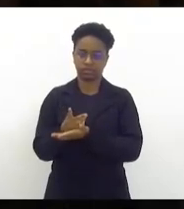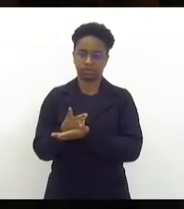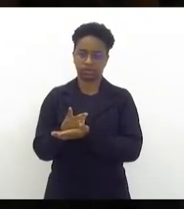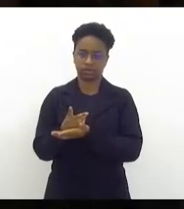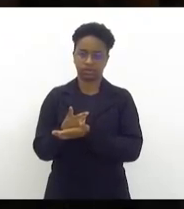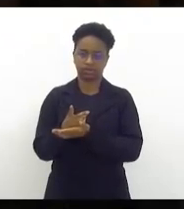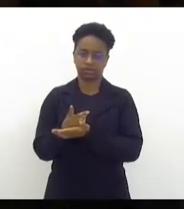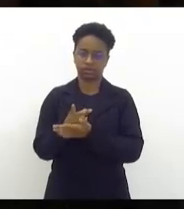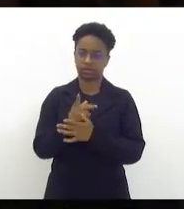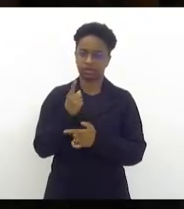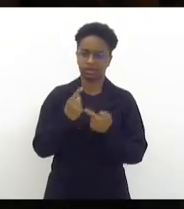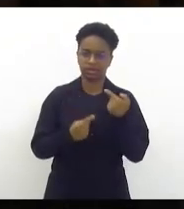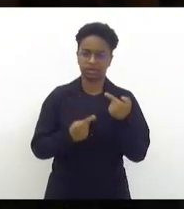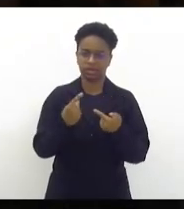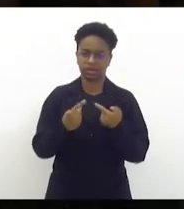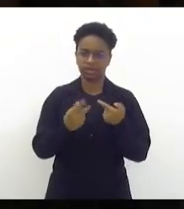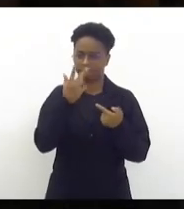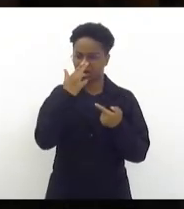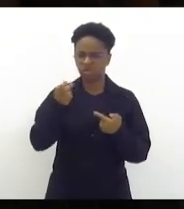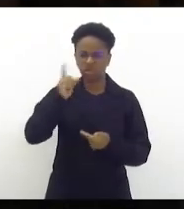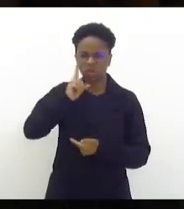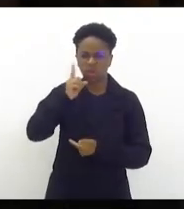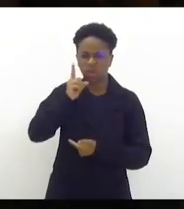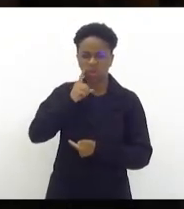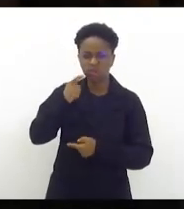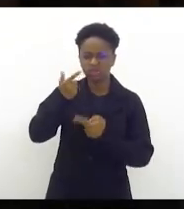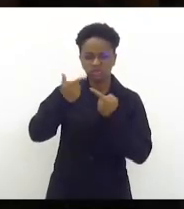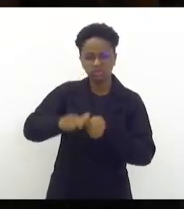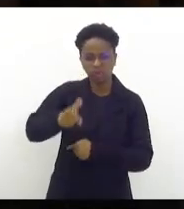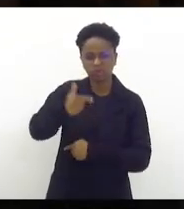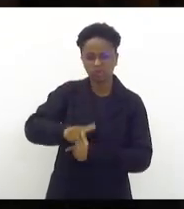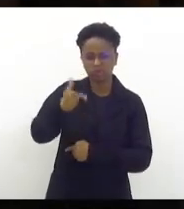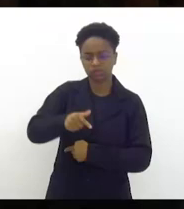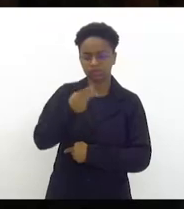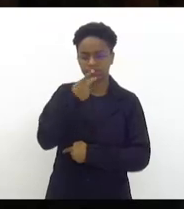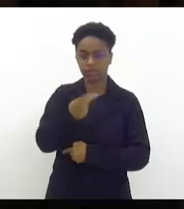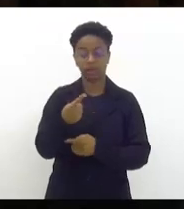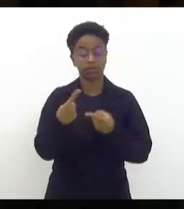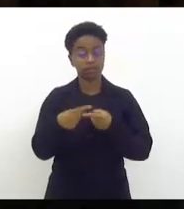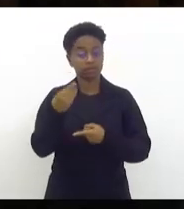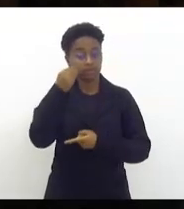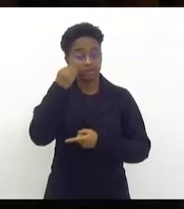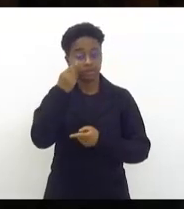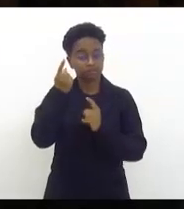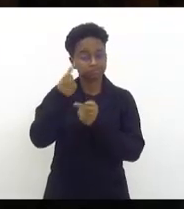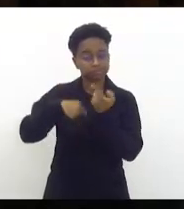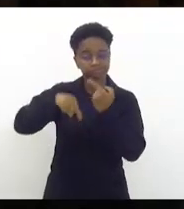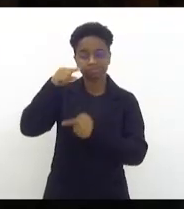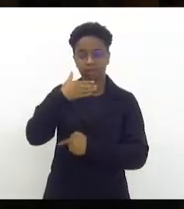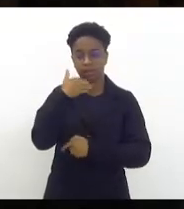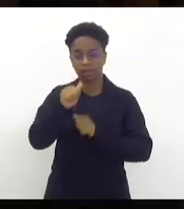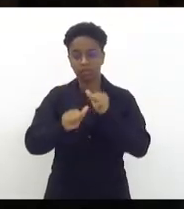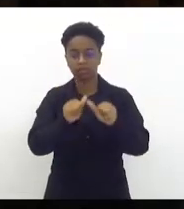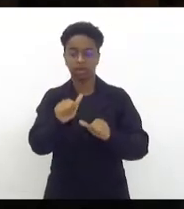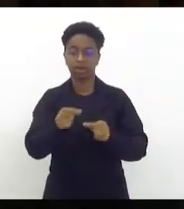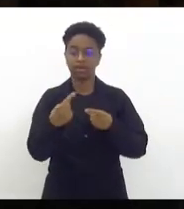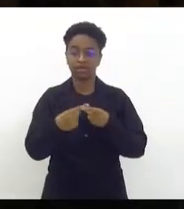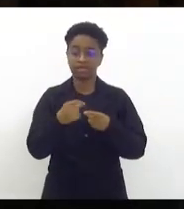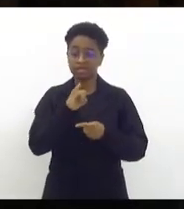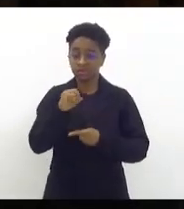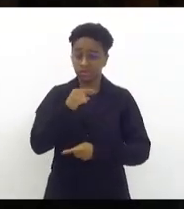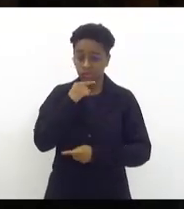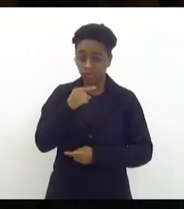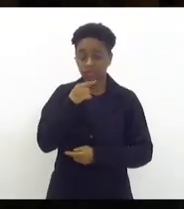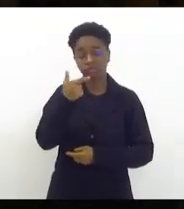com tanta quase que cotidianamente sobre isso, para que a gente possa superar essa lógica, senão vai ser de